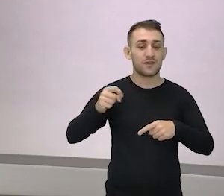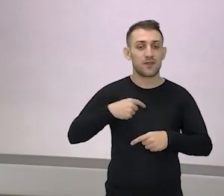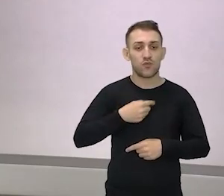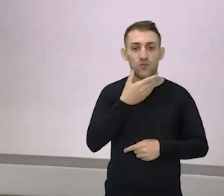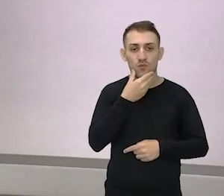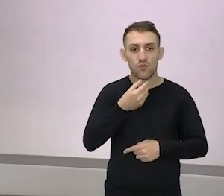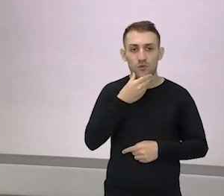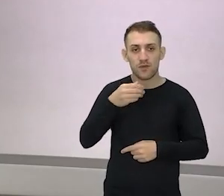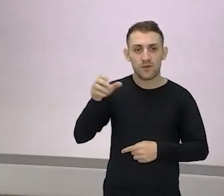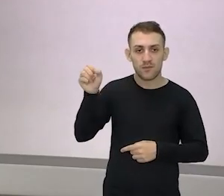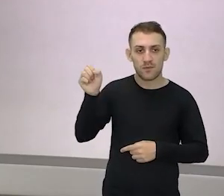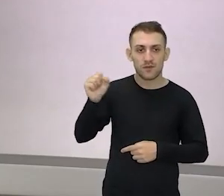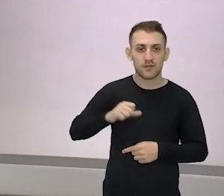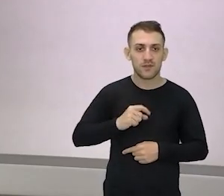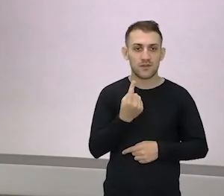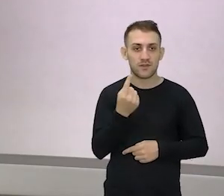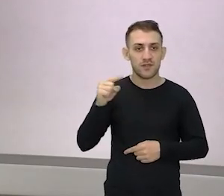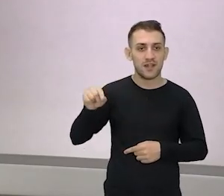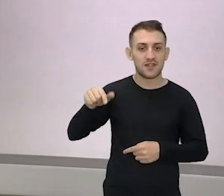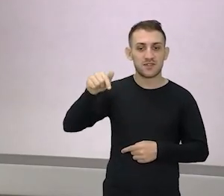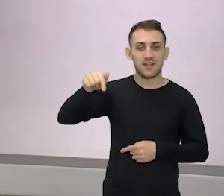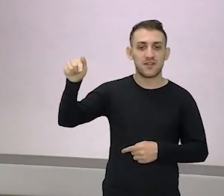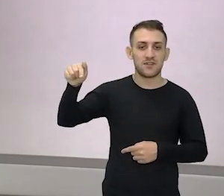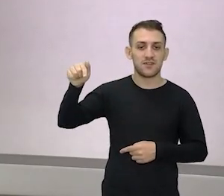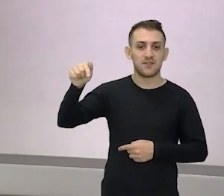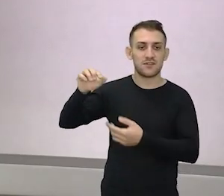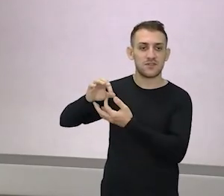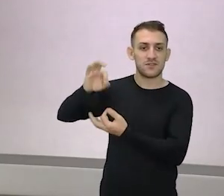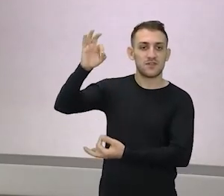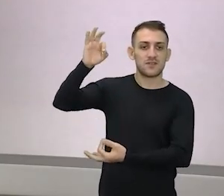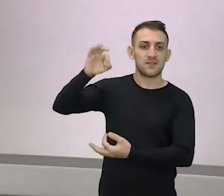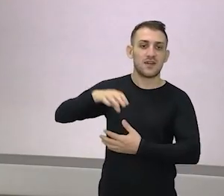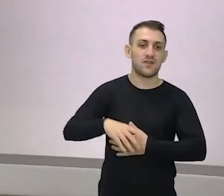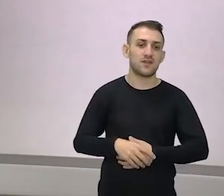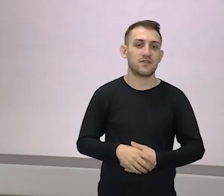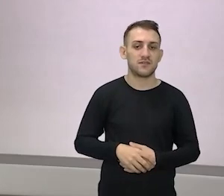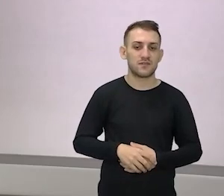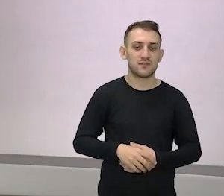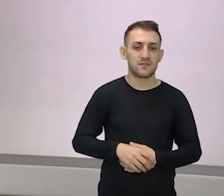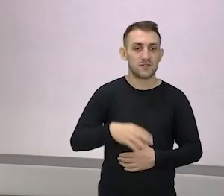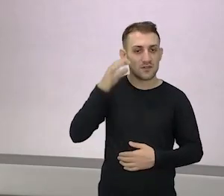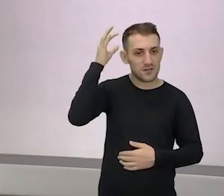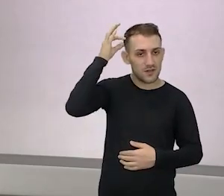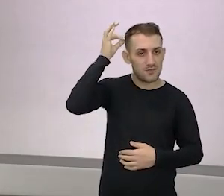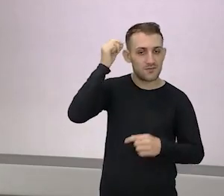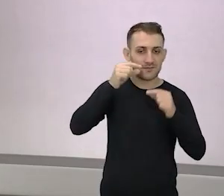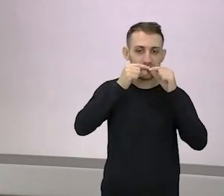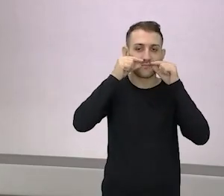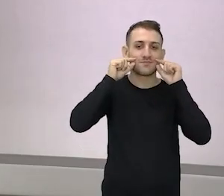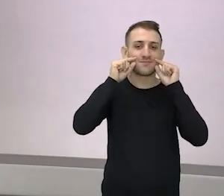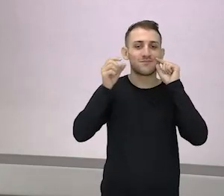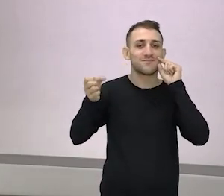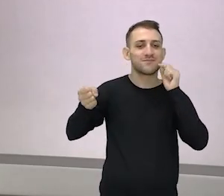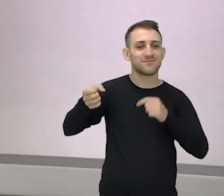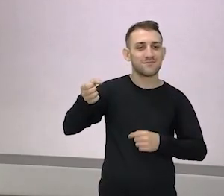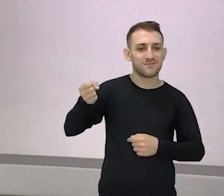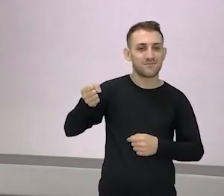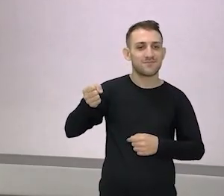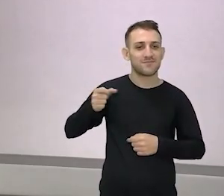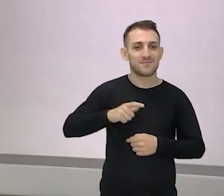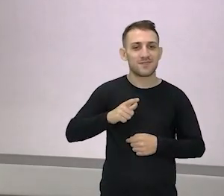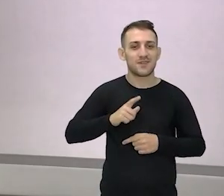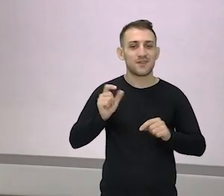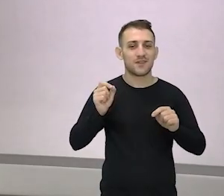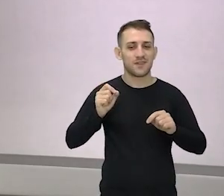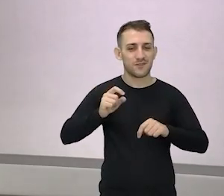homem branco, 1,77 m, cabelo e bigode já grisalhos, né? Denunciando aí o